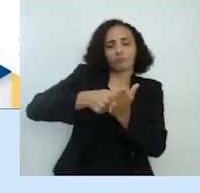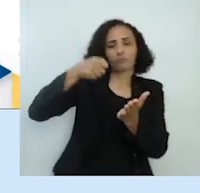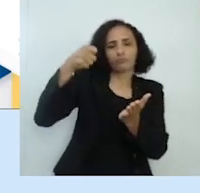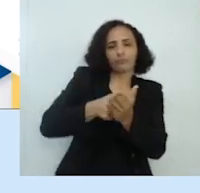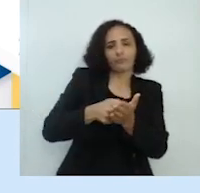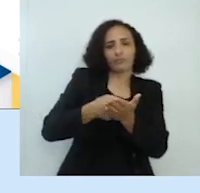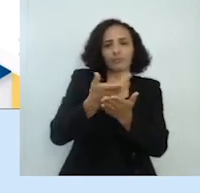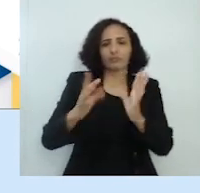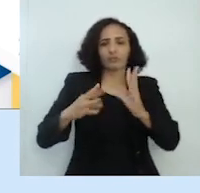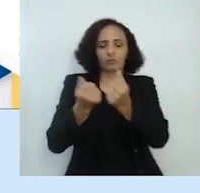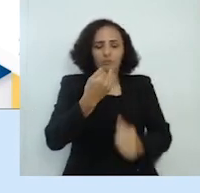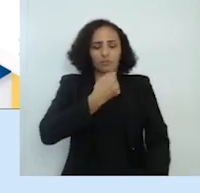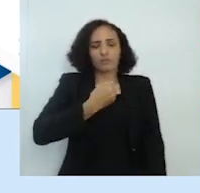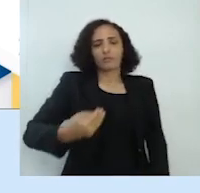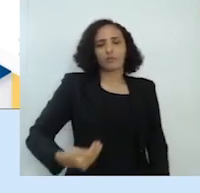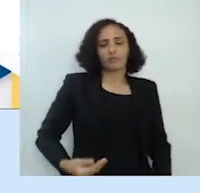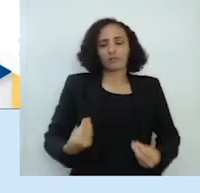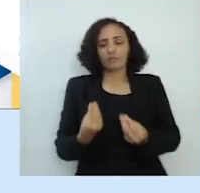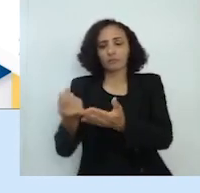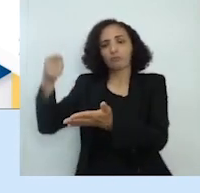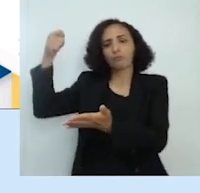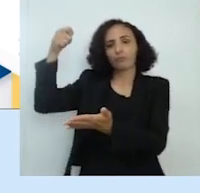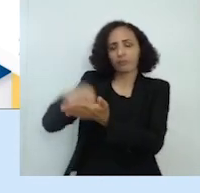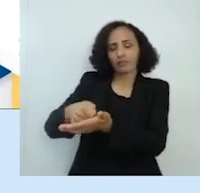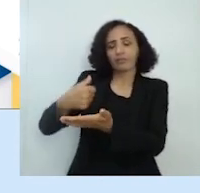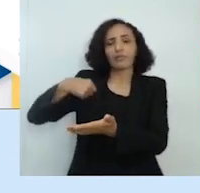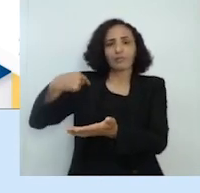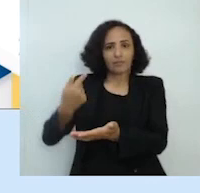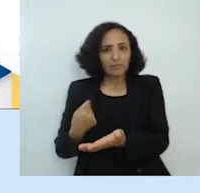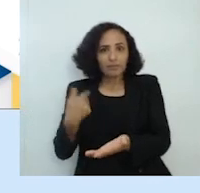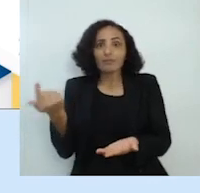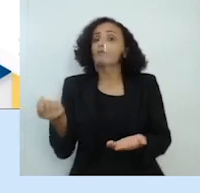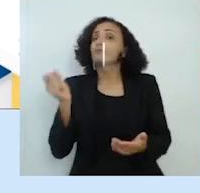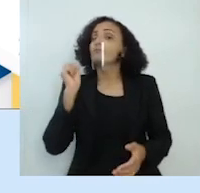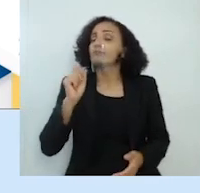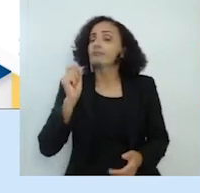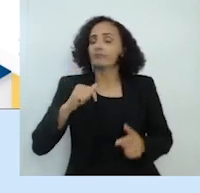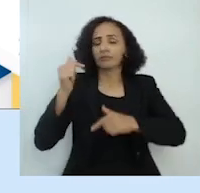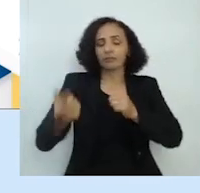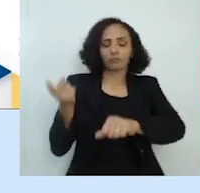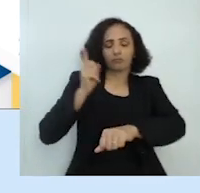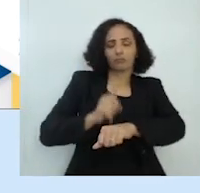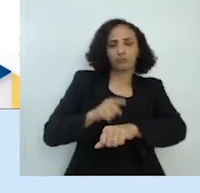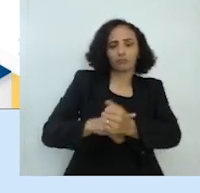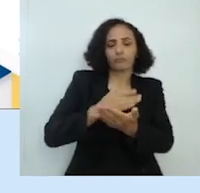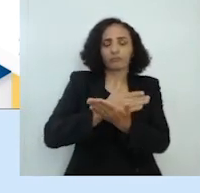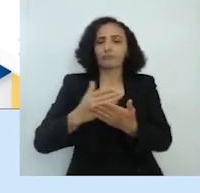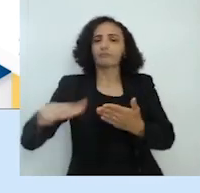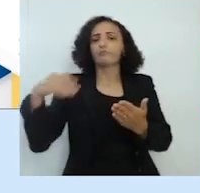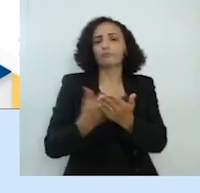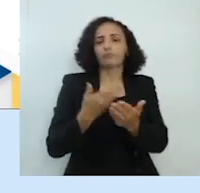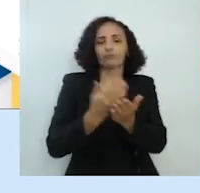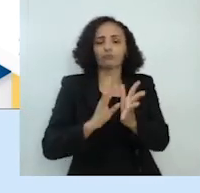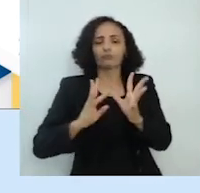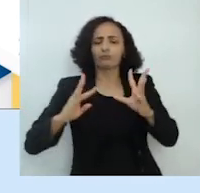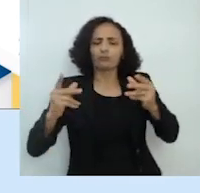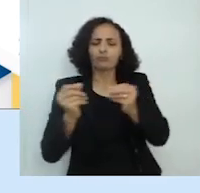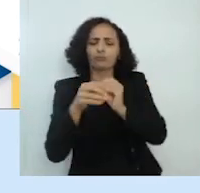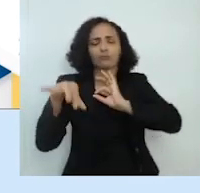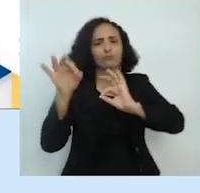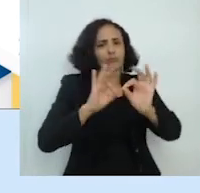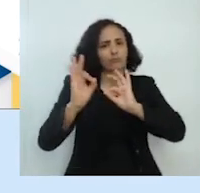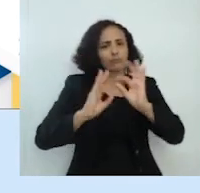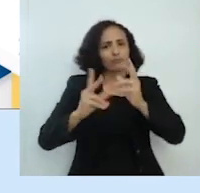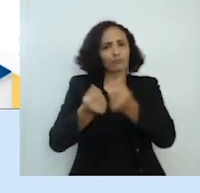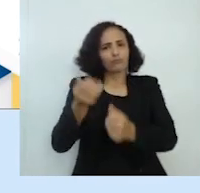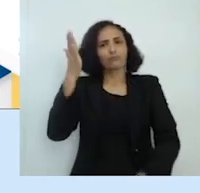empregador, que é o Estado, como as minhas obrigações, que sou eu, professora. Tem que ter horário, minhas aulas, tudo isso bonitinho. Tá entendendo,